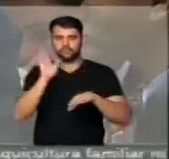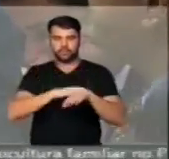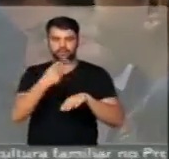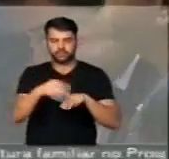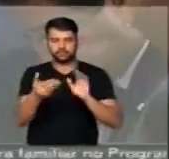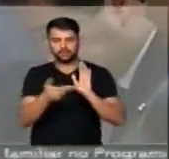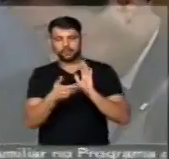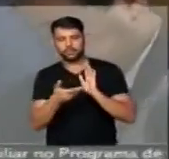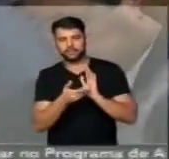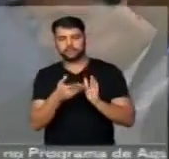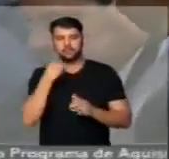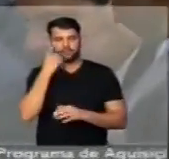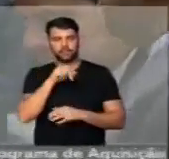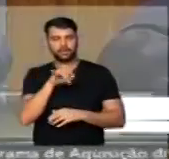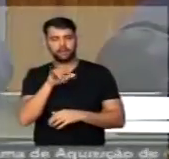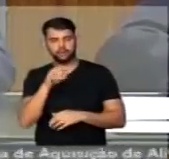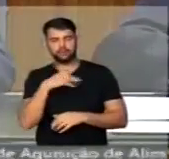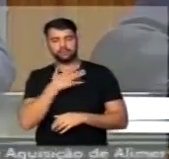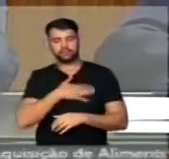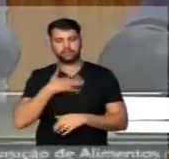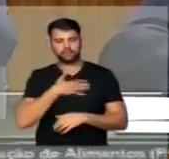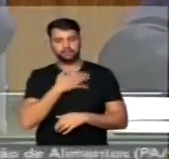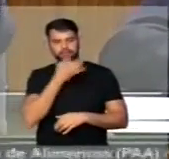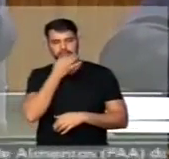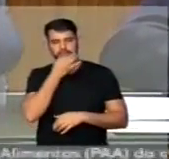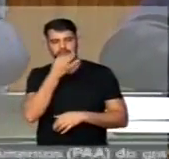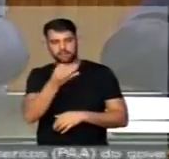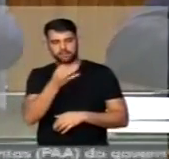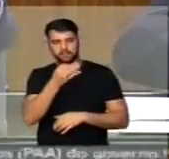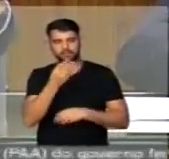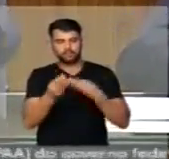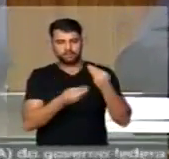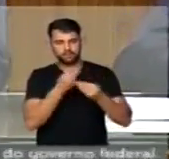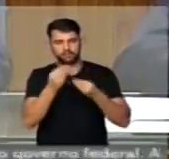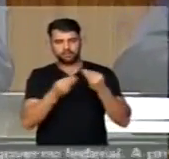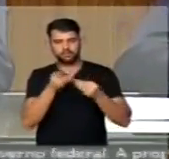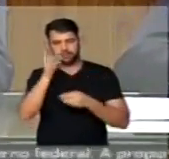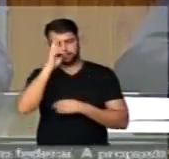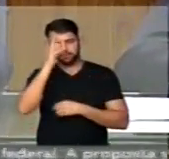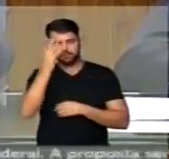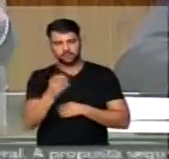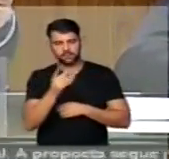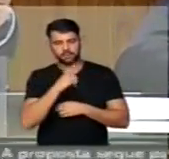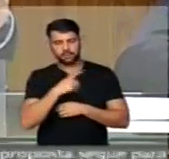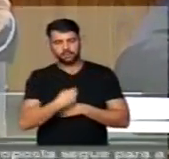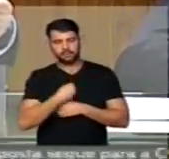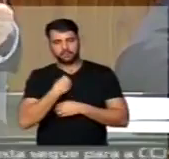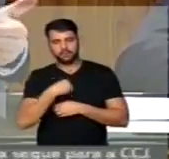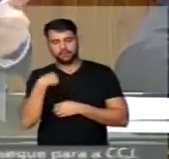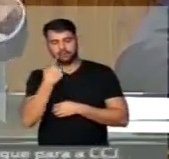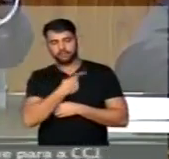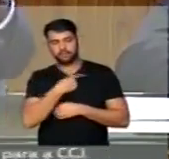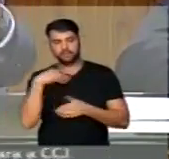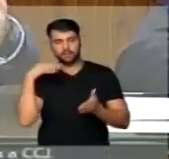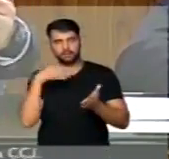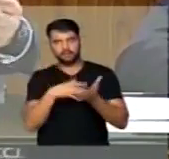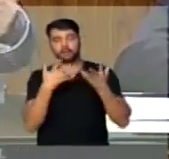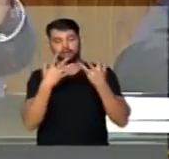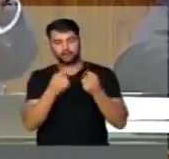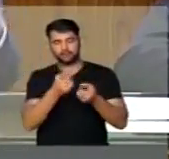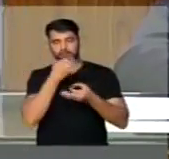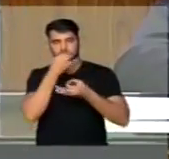para casa. Deputado Raul, eu queria sugerir, como para Vossa Excelência, que nós até acato